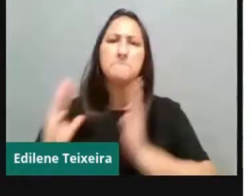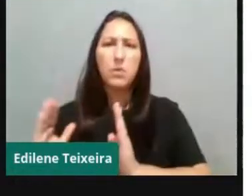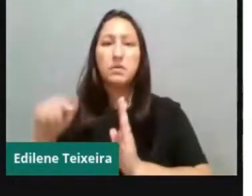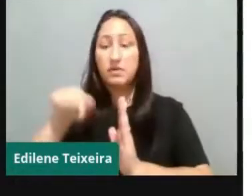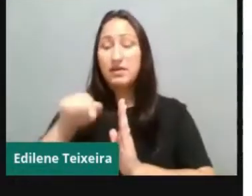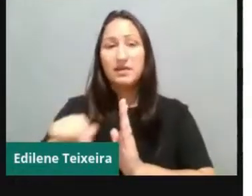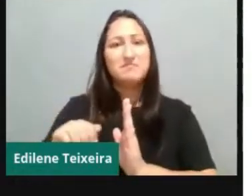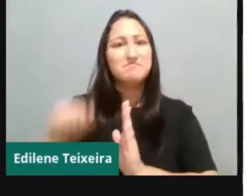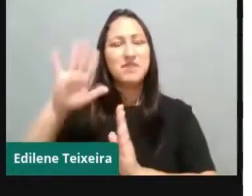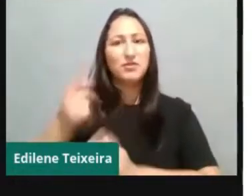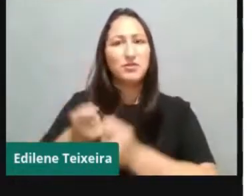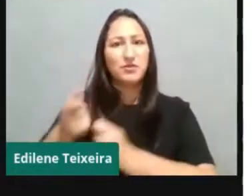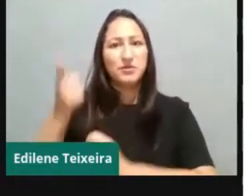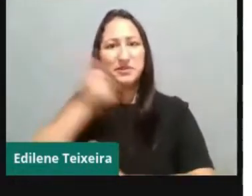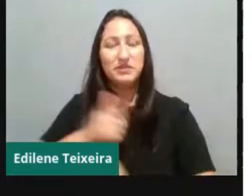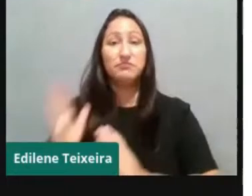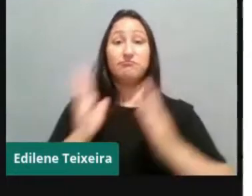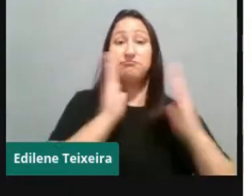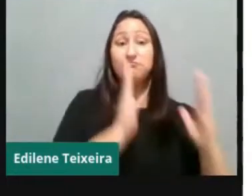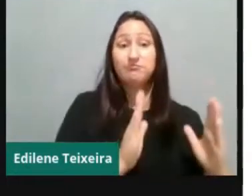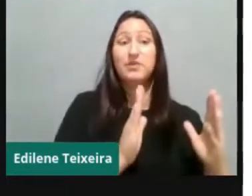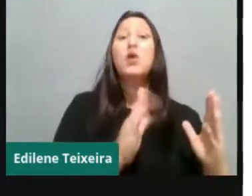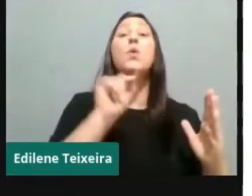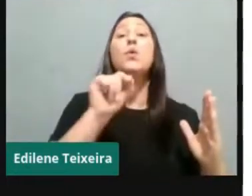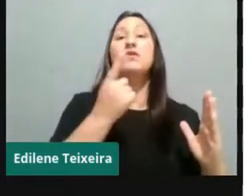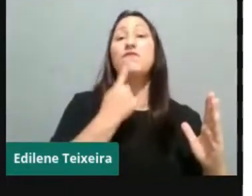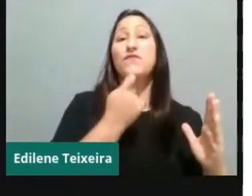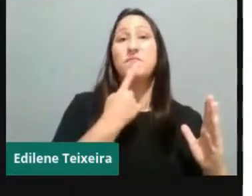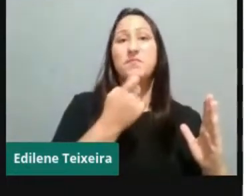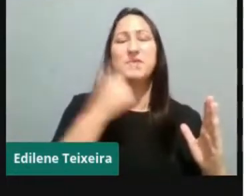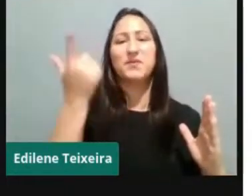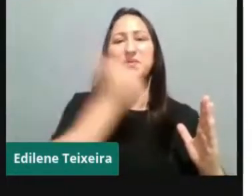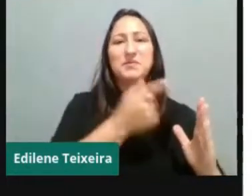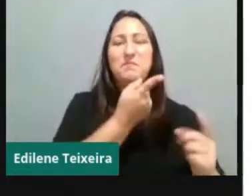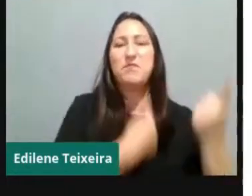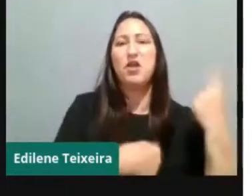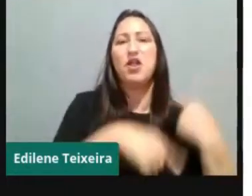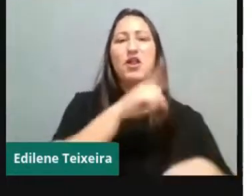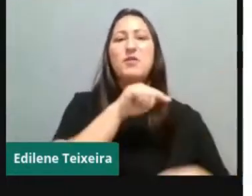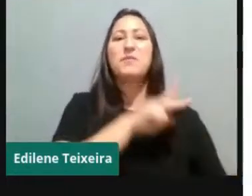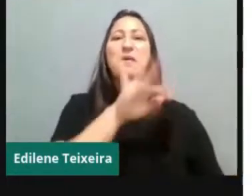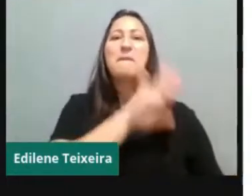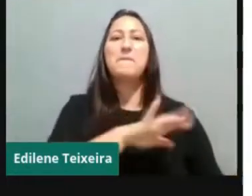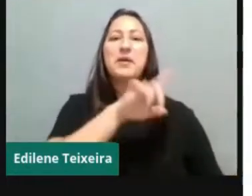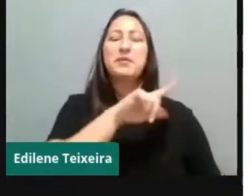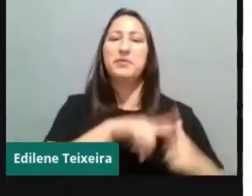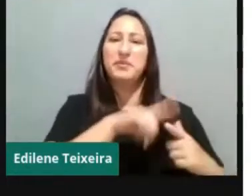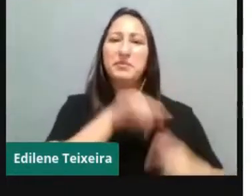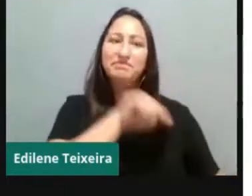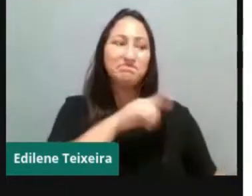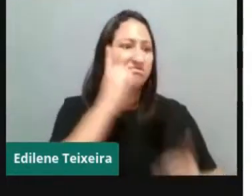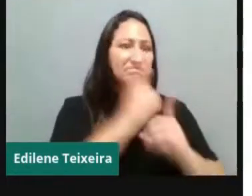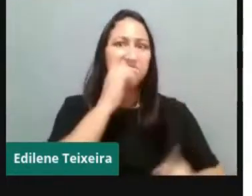e aqui, em vermelhinho, os que tinham probabilidade, os que eram filhos de pais com algum problema. Vejam que eles se concentram